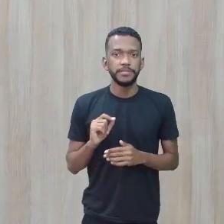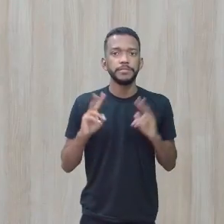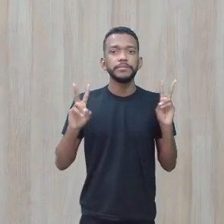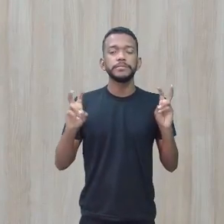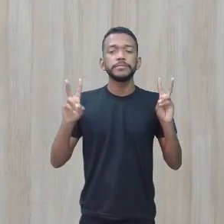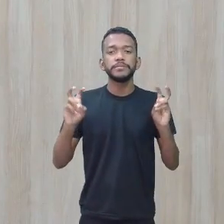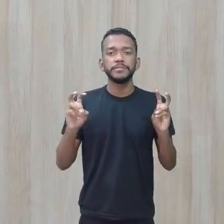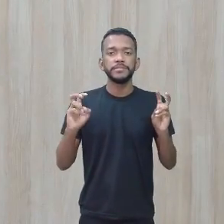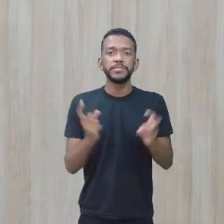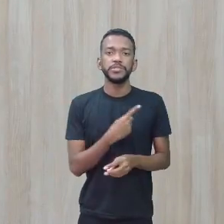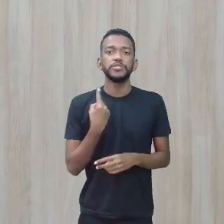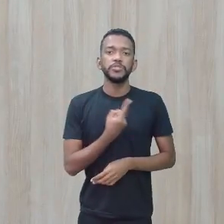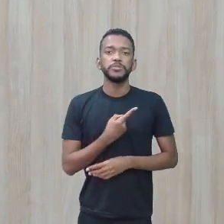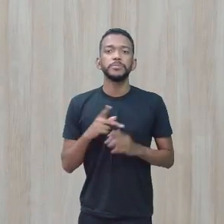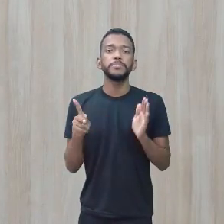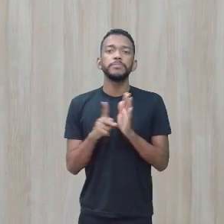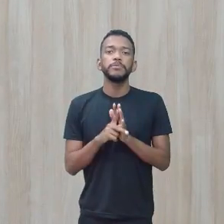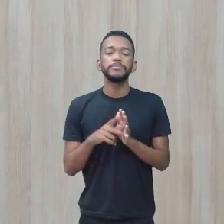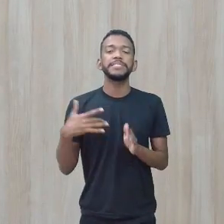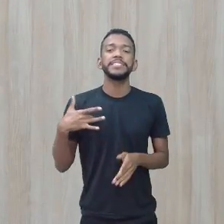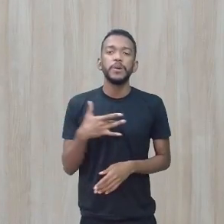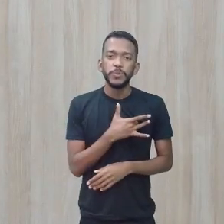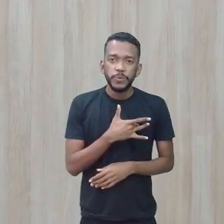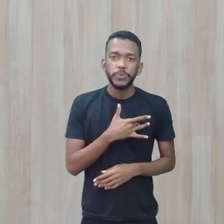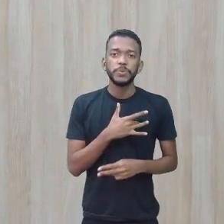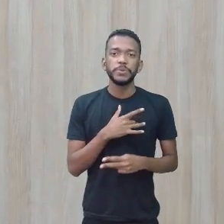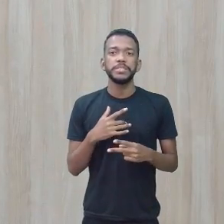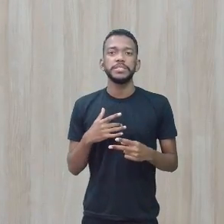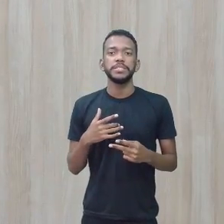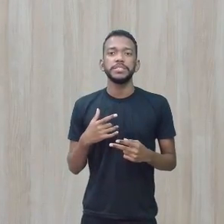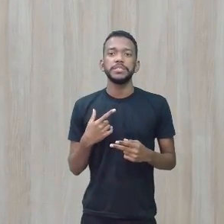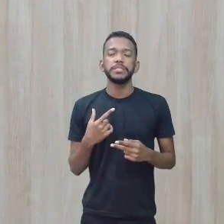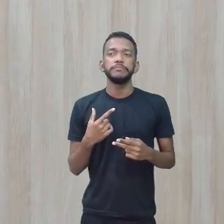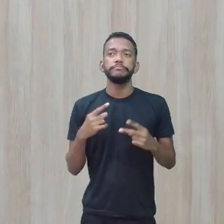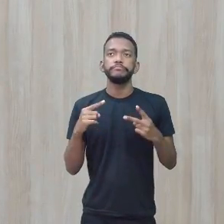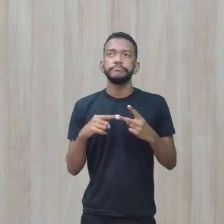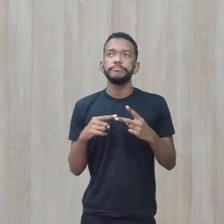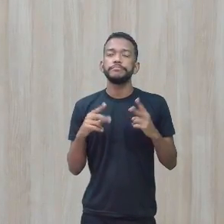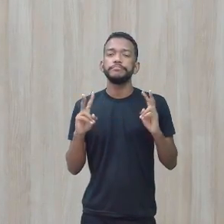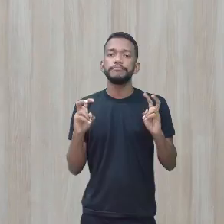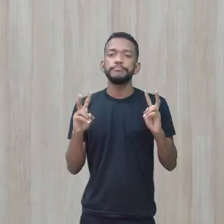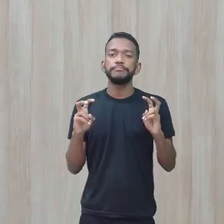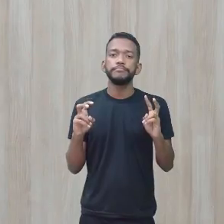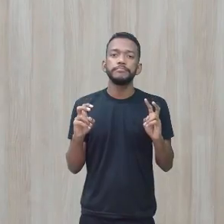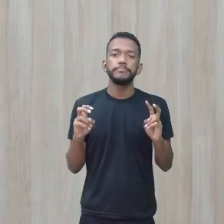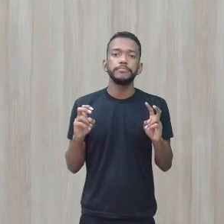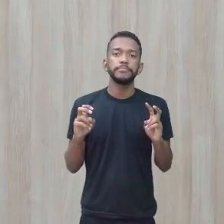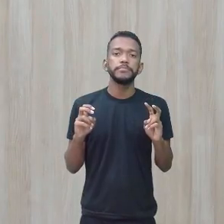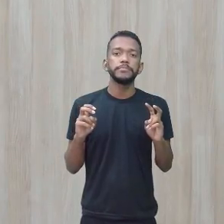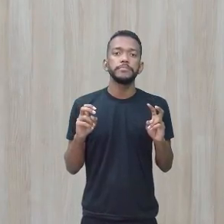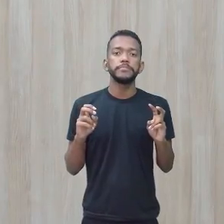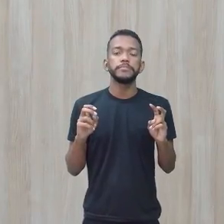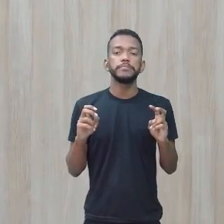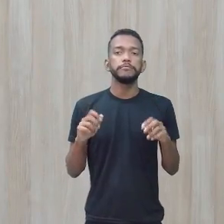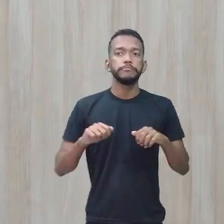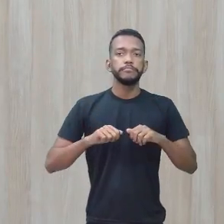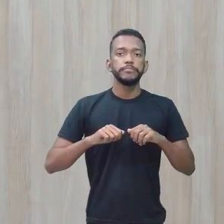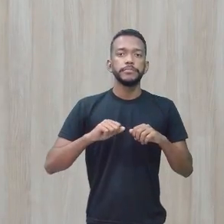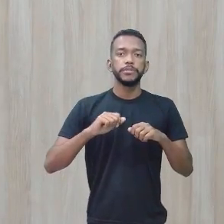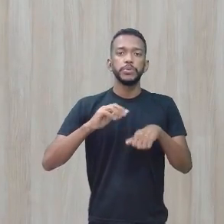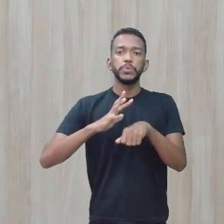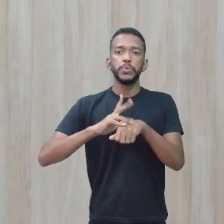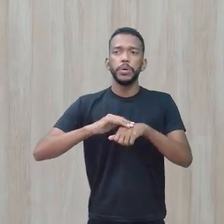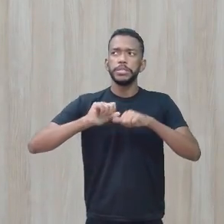questões nossas de saúde, né? Muitas questões de